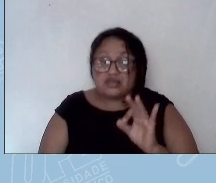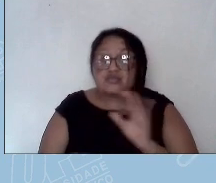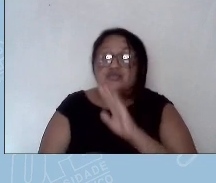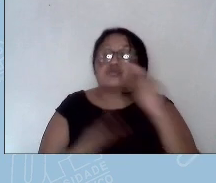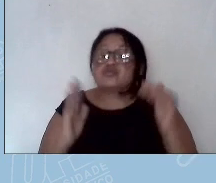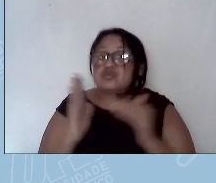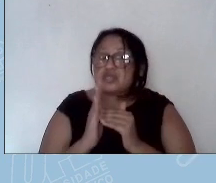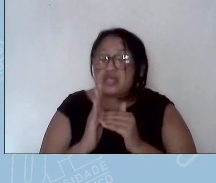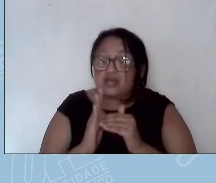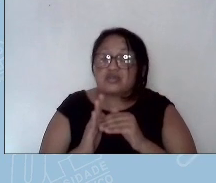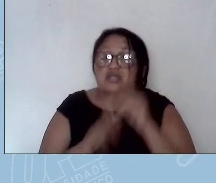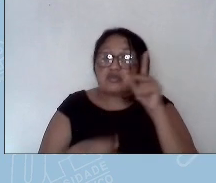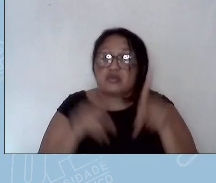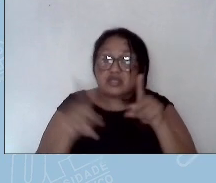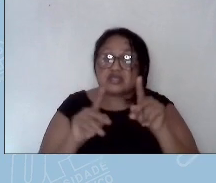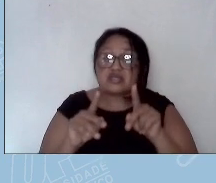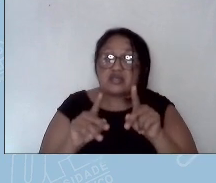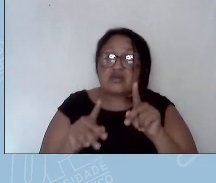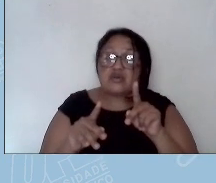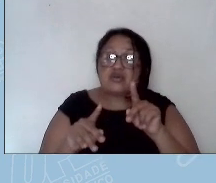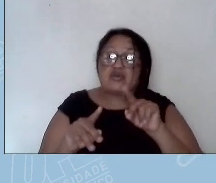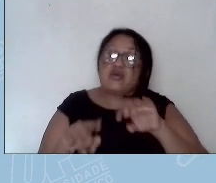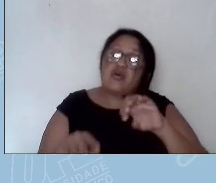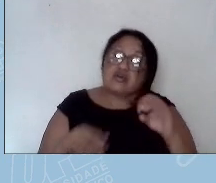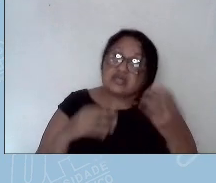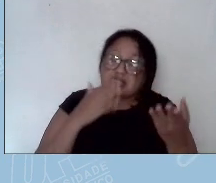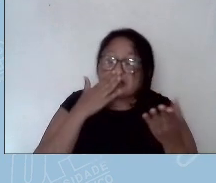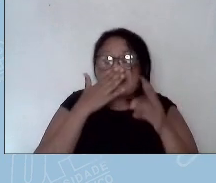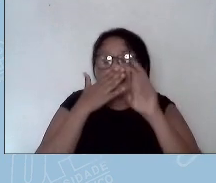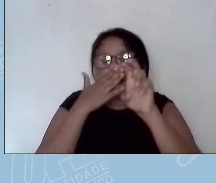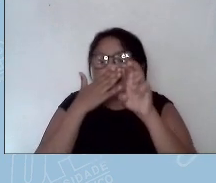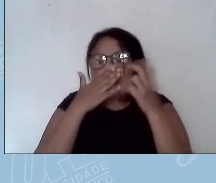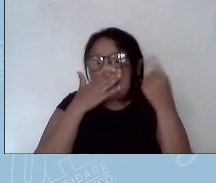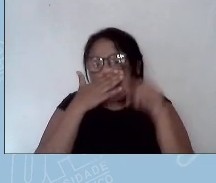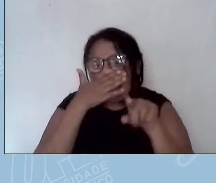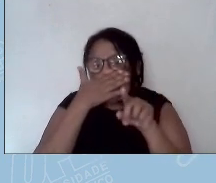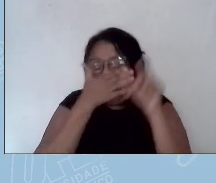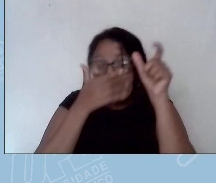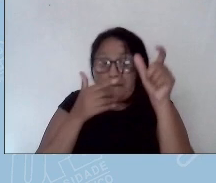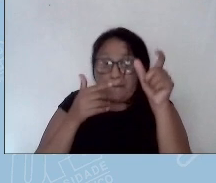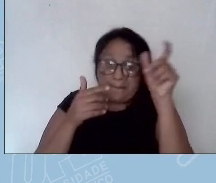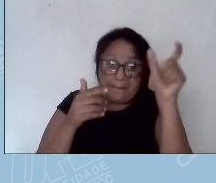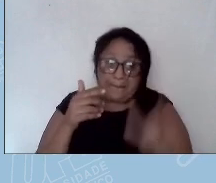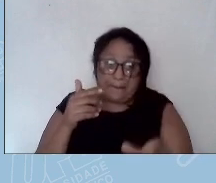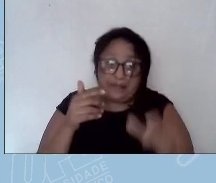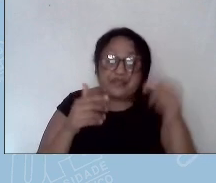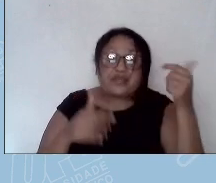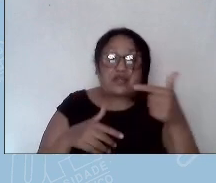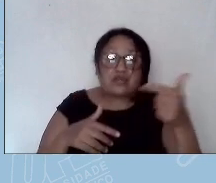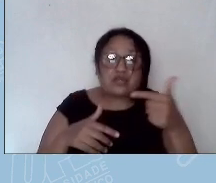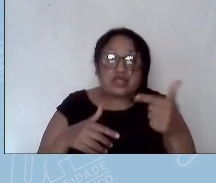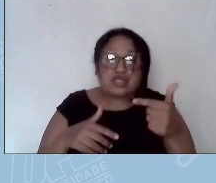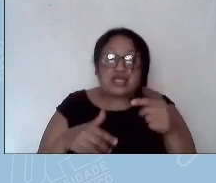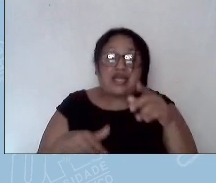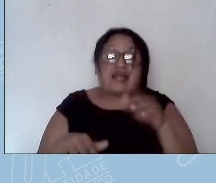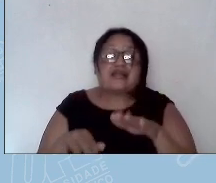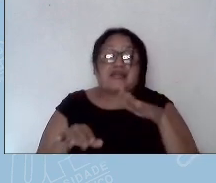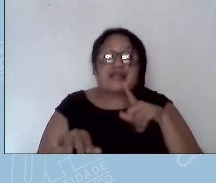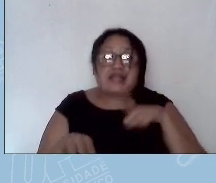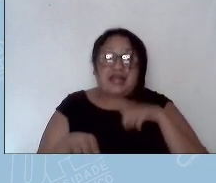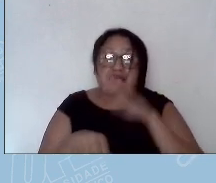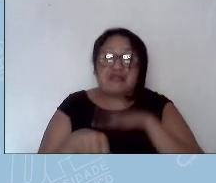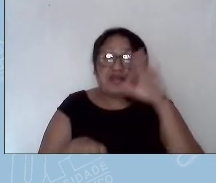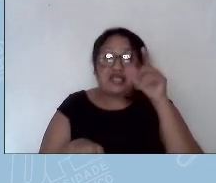população ou seja 5 mil pessoas 2 há mais indivíduos